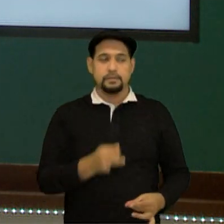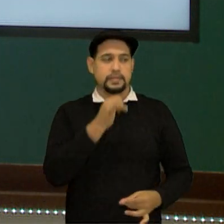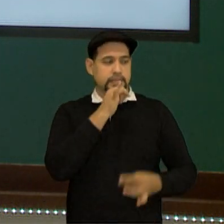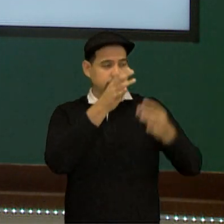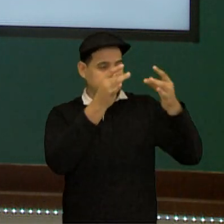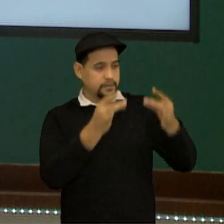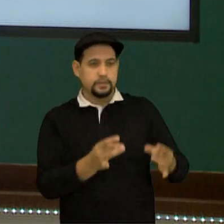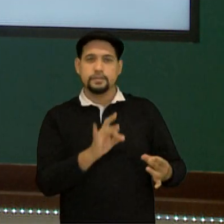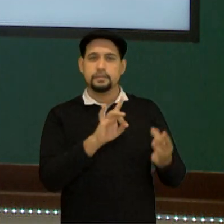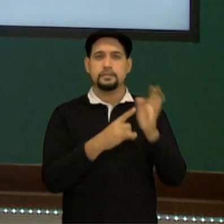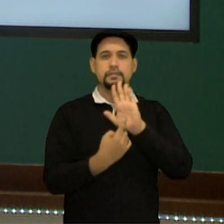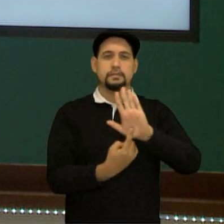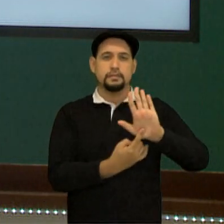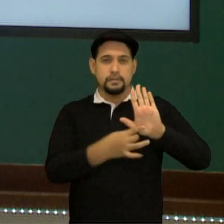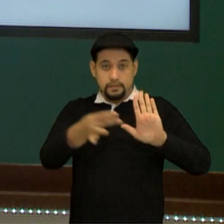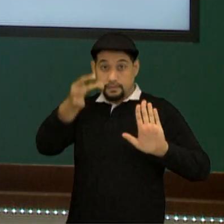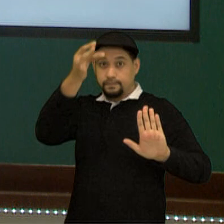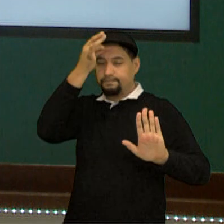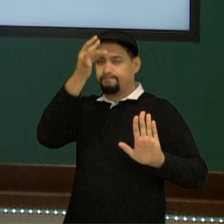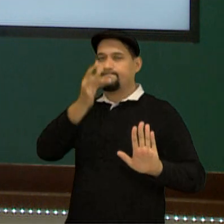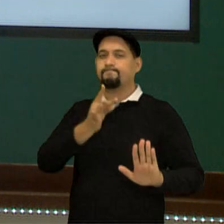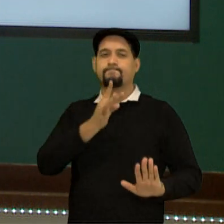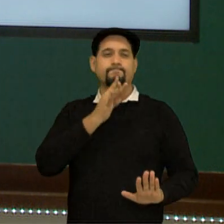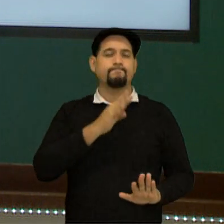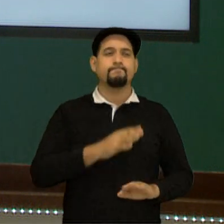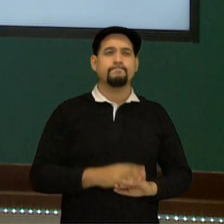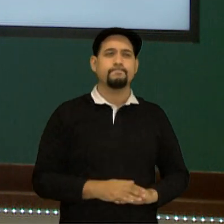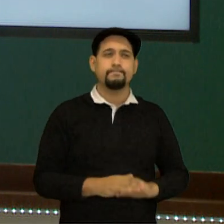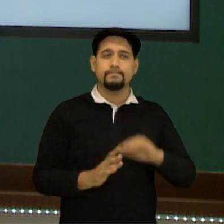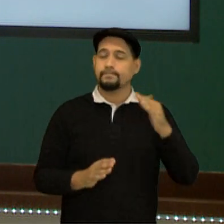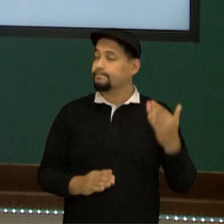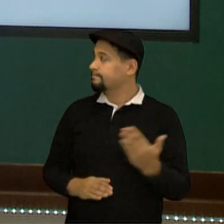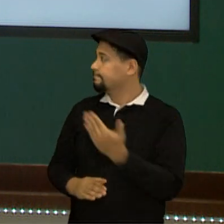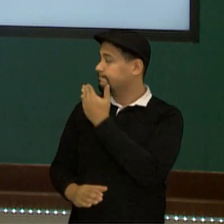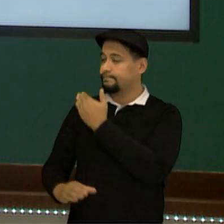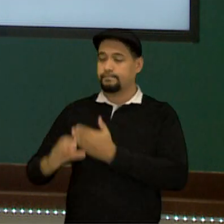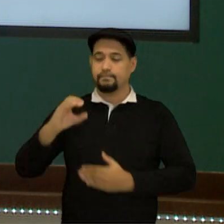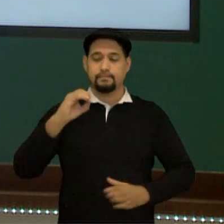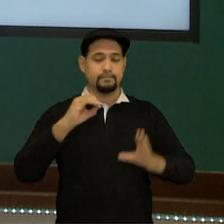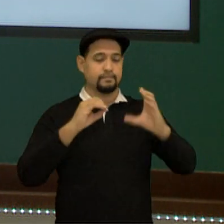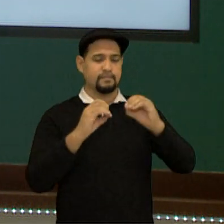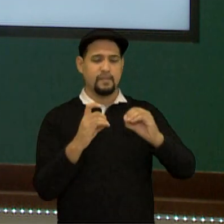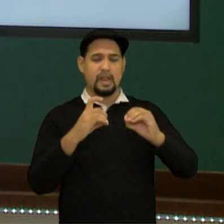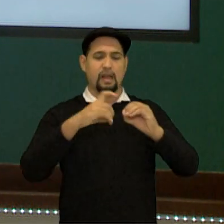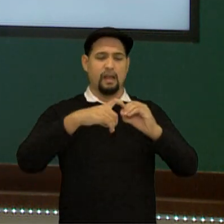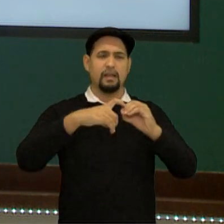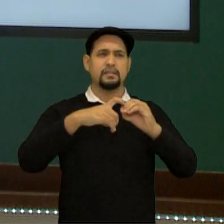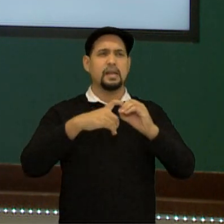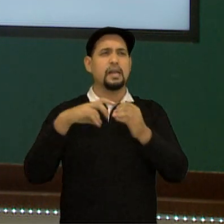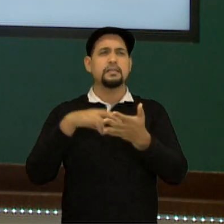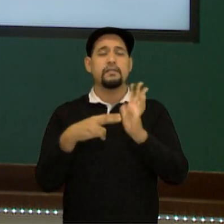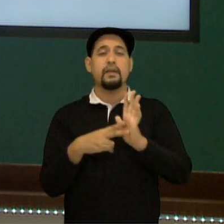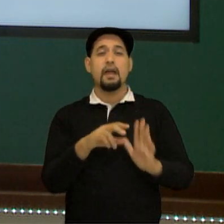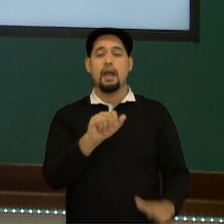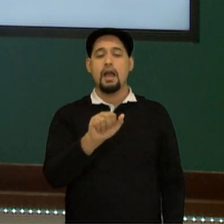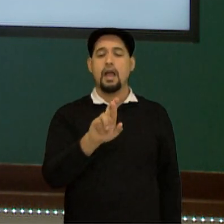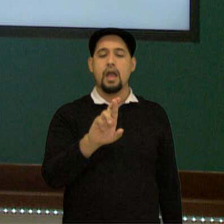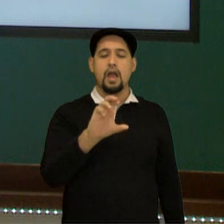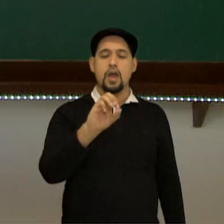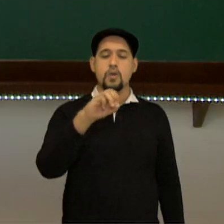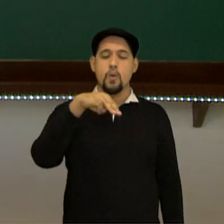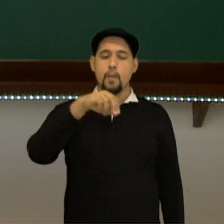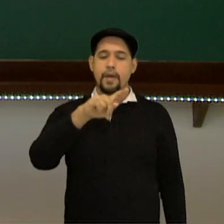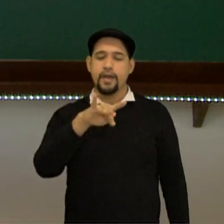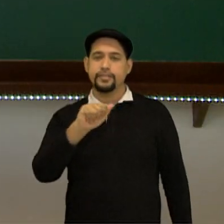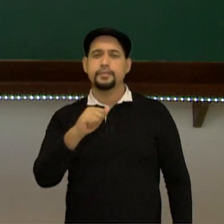exemplos. Separei para você fixar o conhecimento. Esta cadeia carbônica, ela é aromática. Por quê? Porque